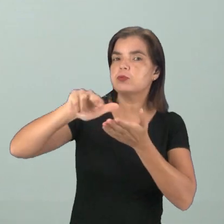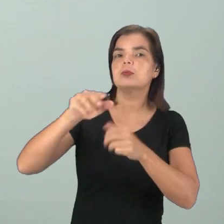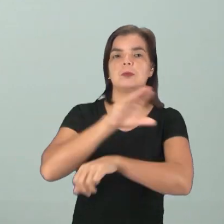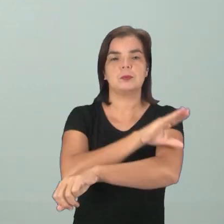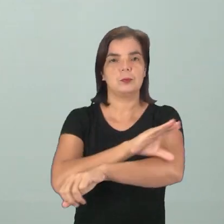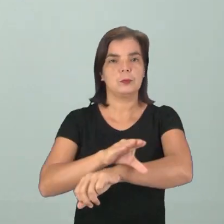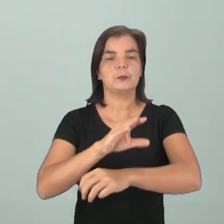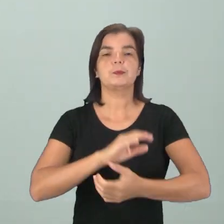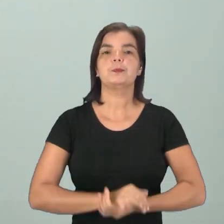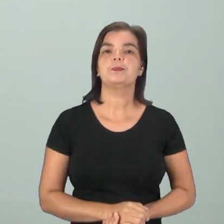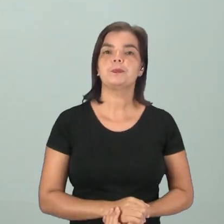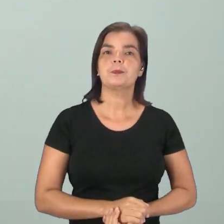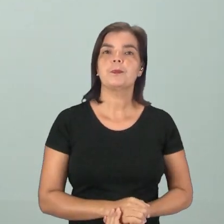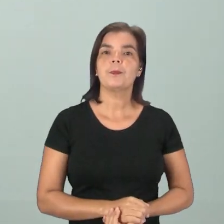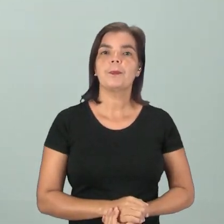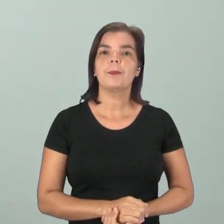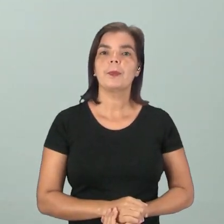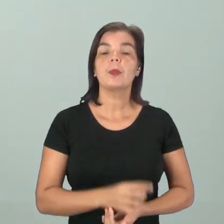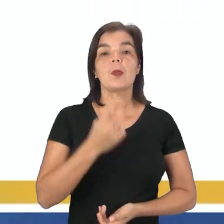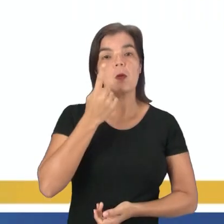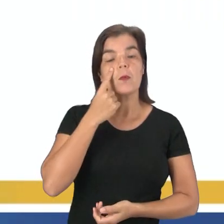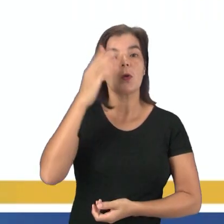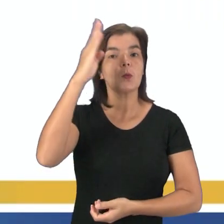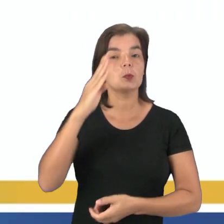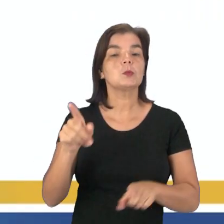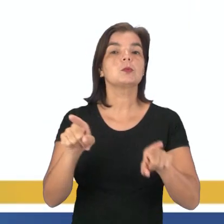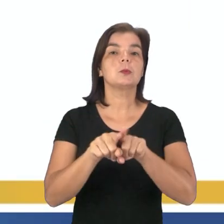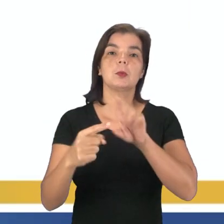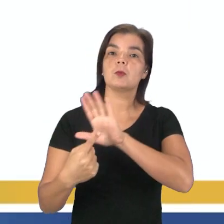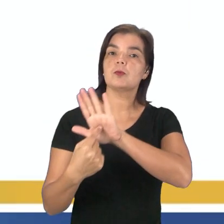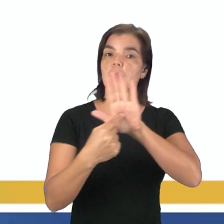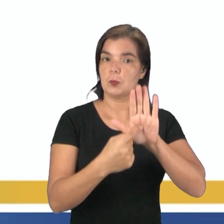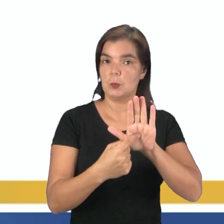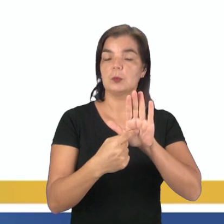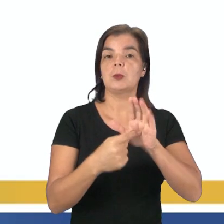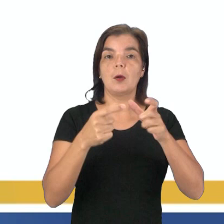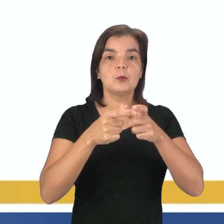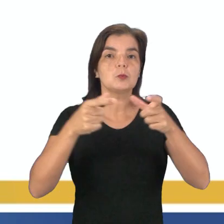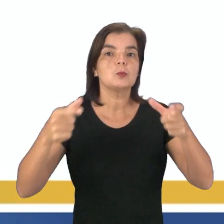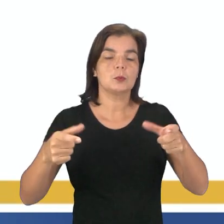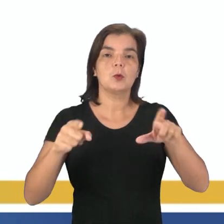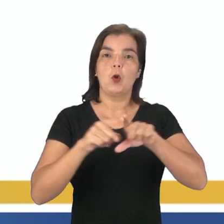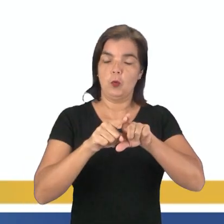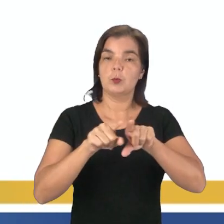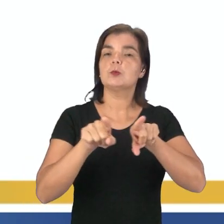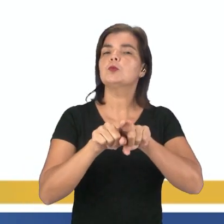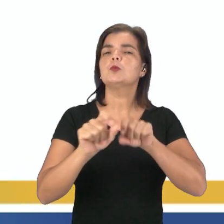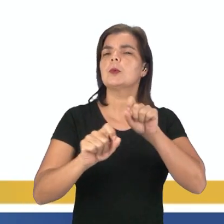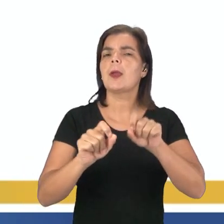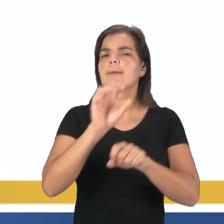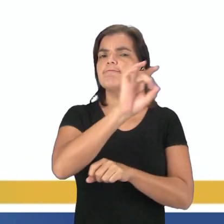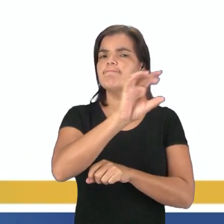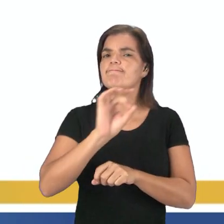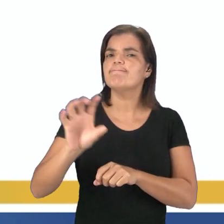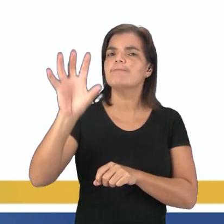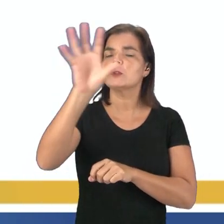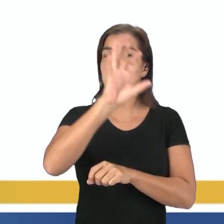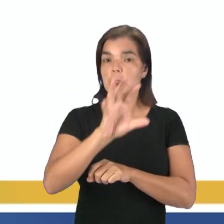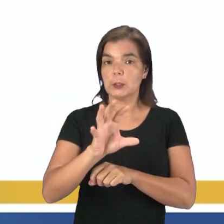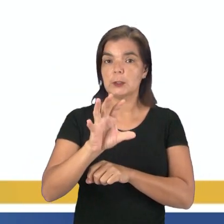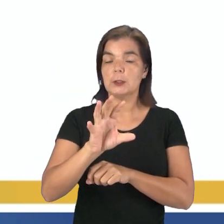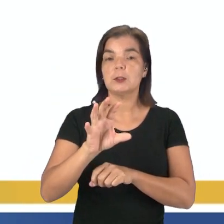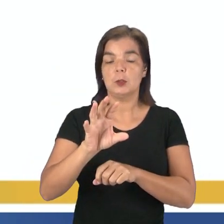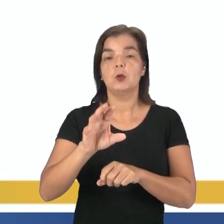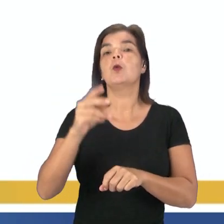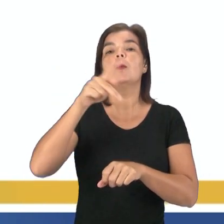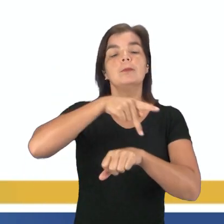brasileira. Continuando. Visto que o Brasil apresenta dimensões continentais, cada região do país desenvolveu sua